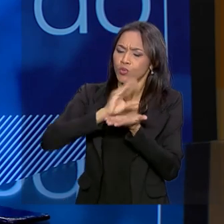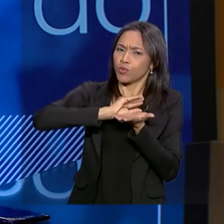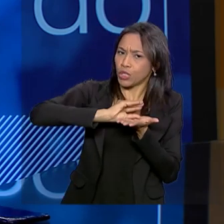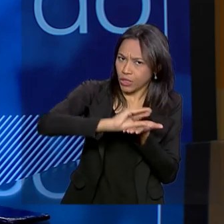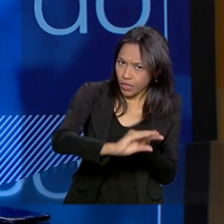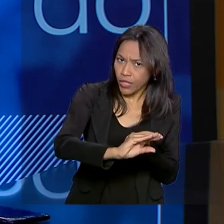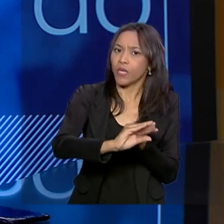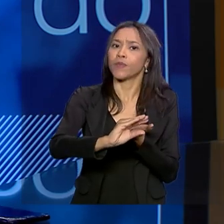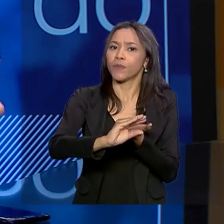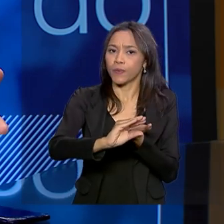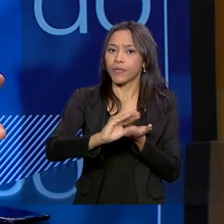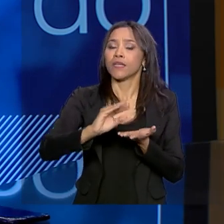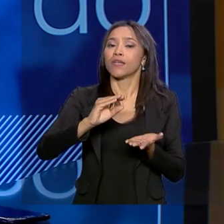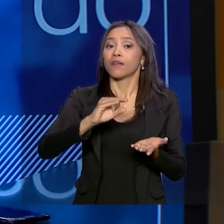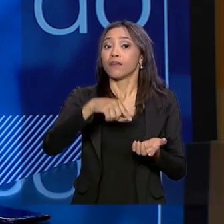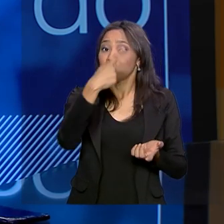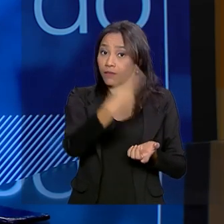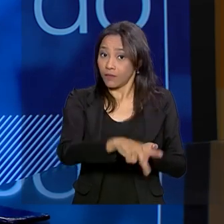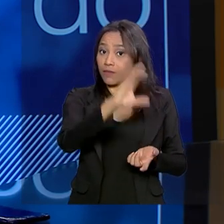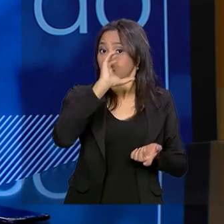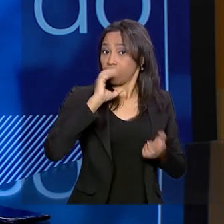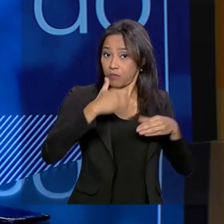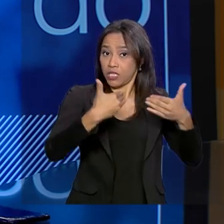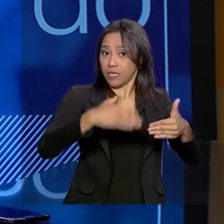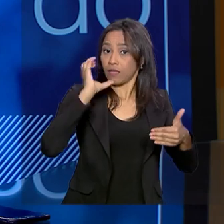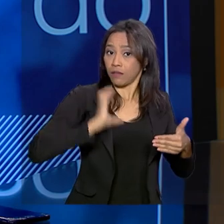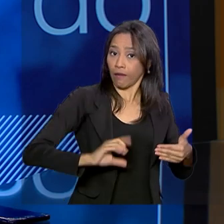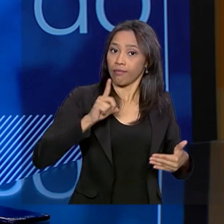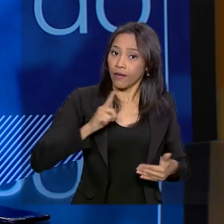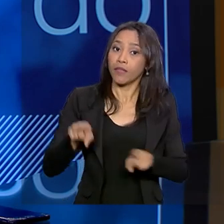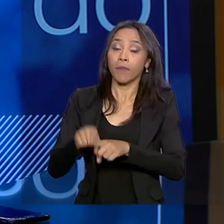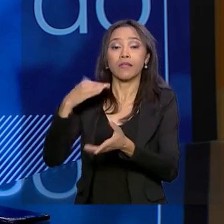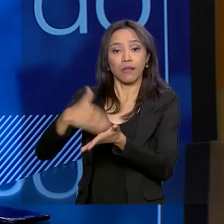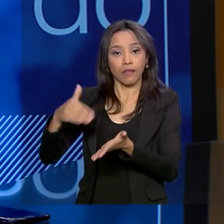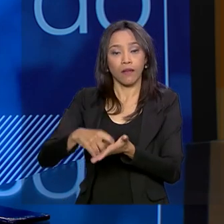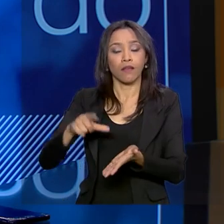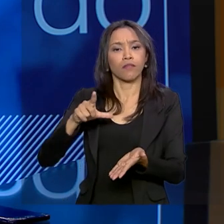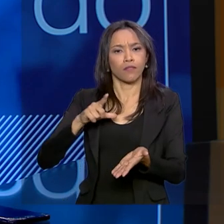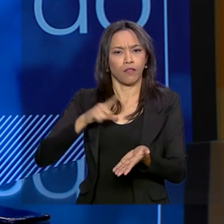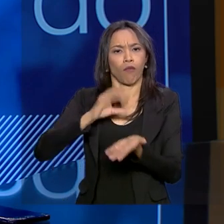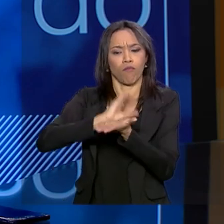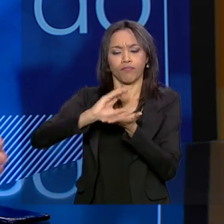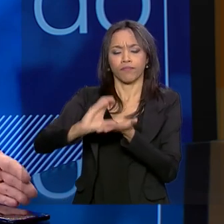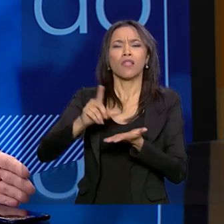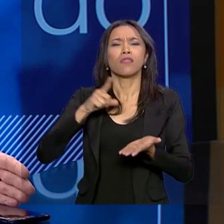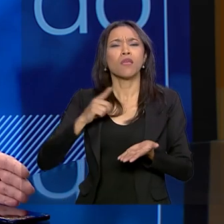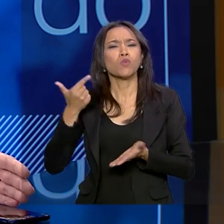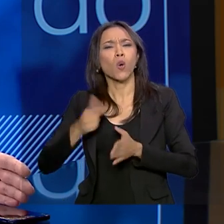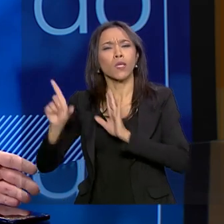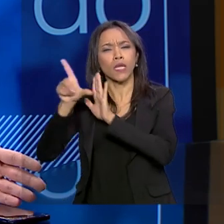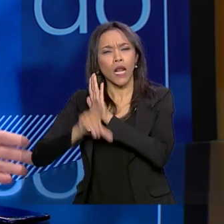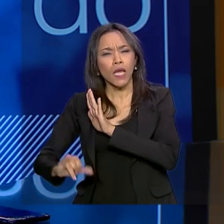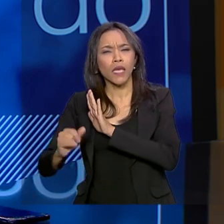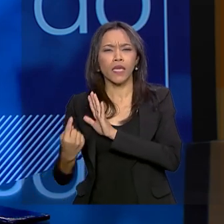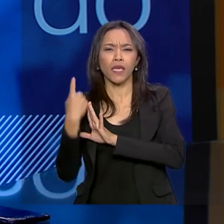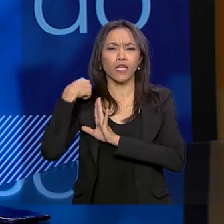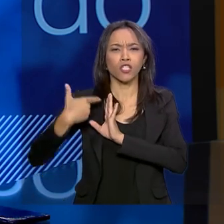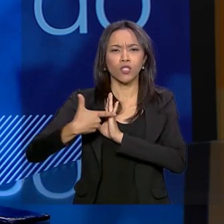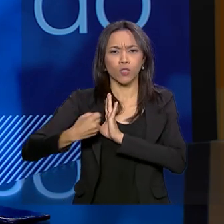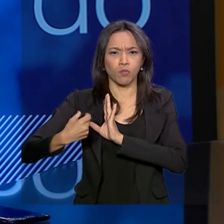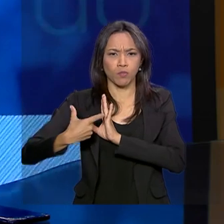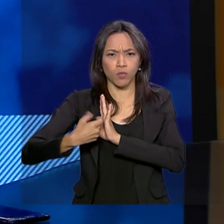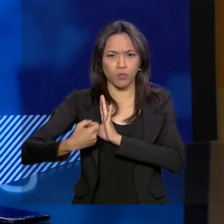Cidadania tem a cada ano e a Secretaria Especial do Esporte, nós temos a Lei de Incentivo ao Esporte, que é de 2006, e ela